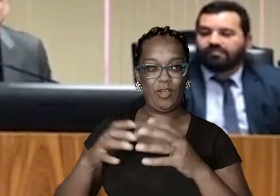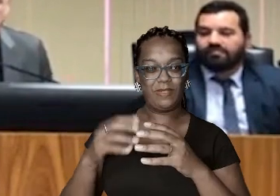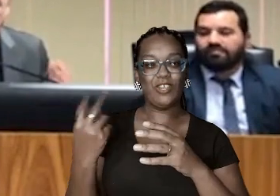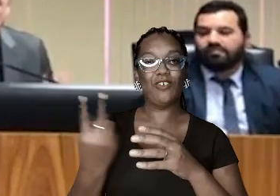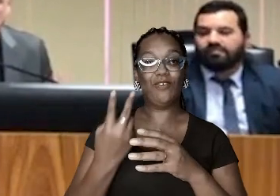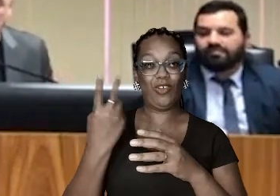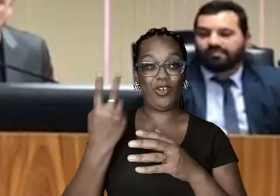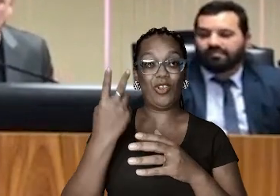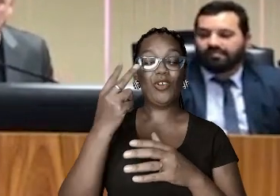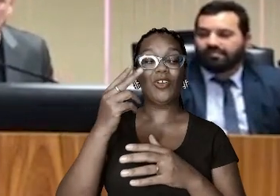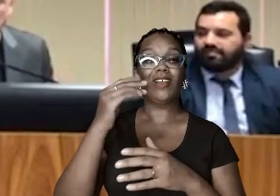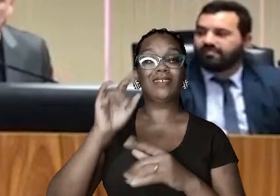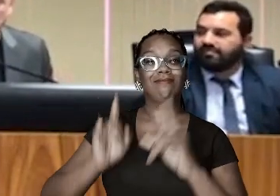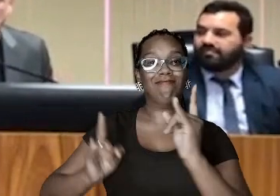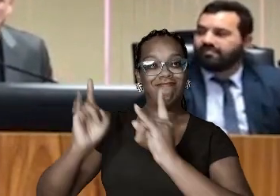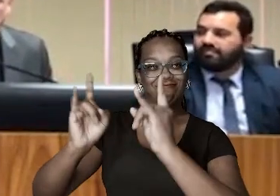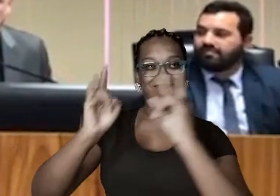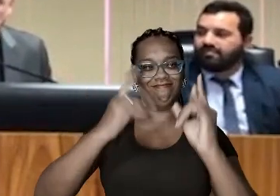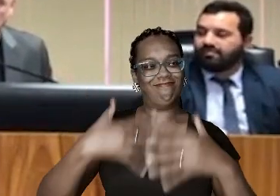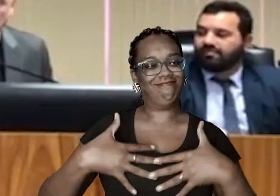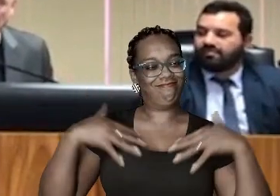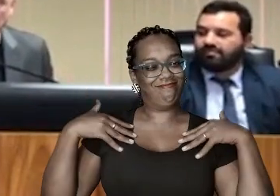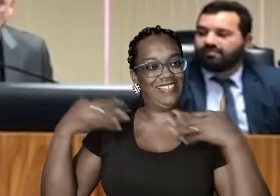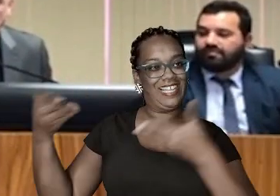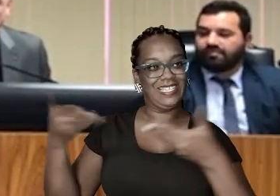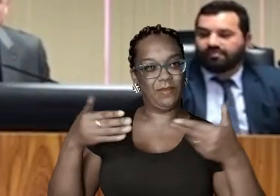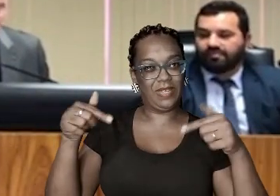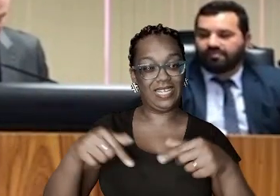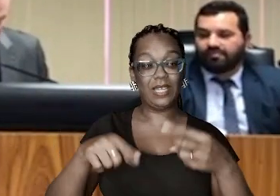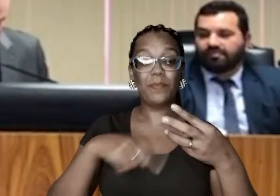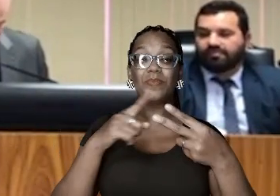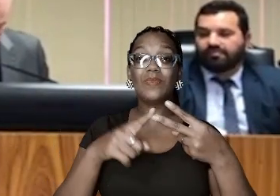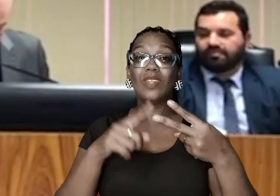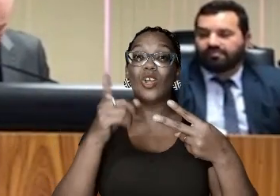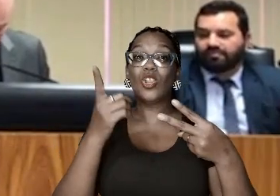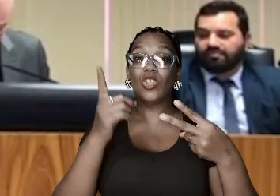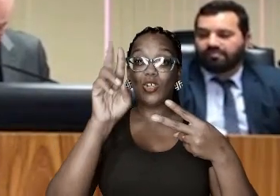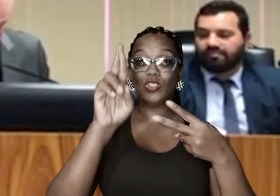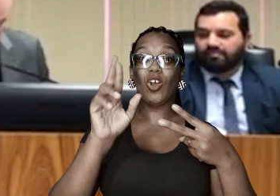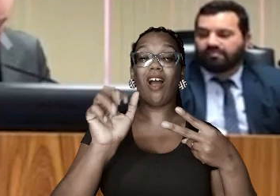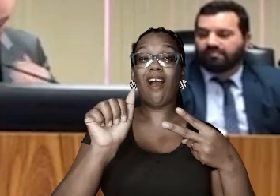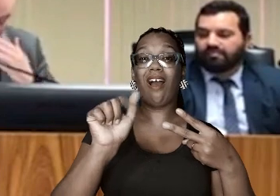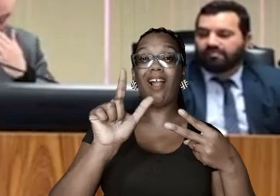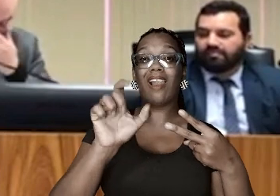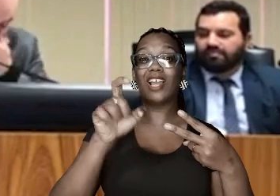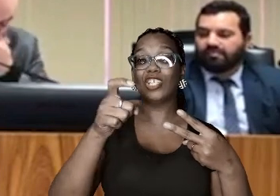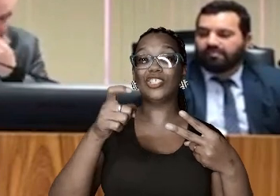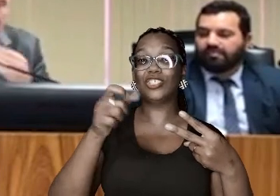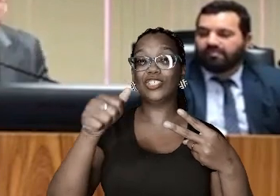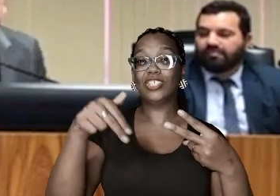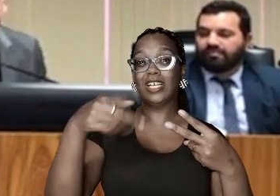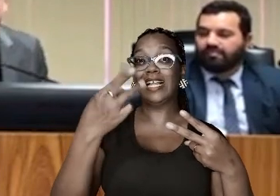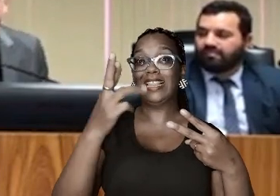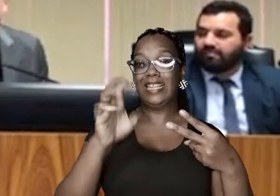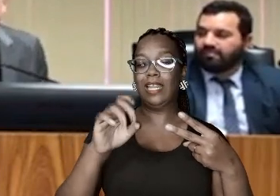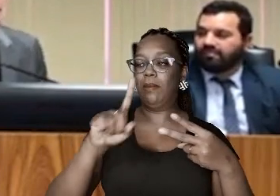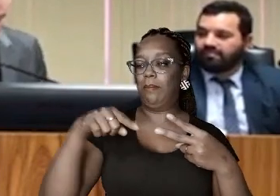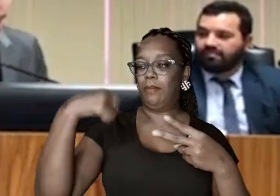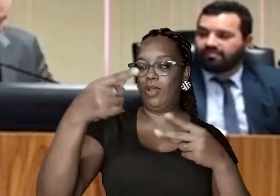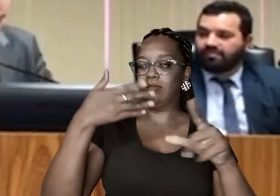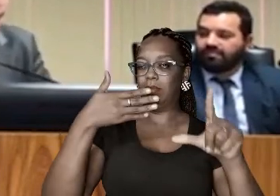Nascimento presidente da Comissão de valores Imobiliários Muita honra o recebemos aqui também Doutor Alexandre Pinheiro